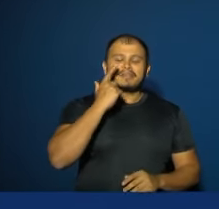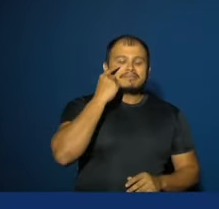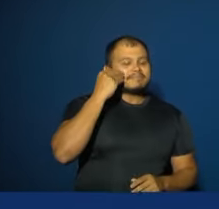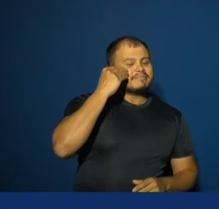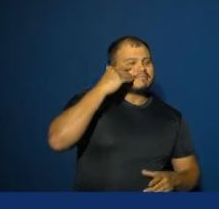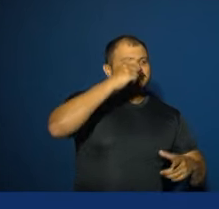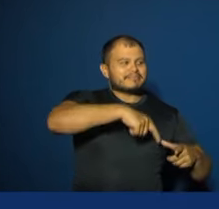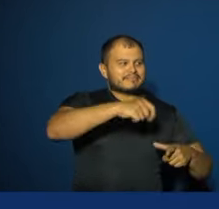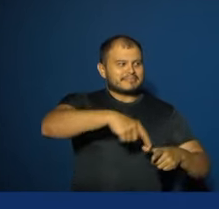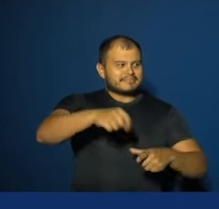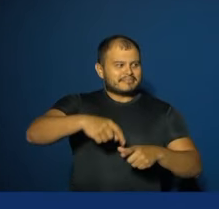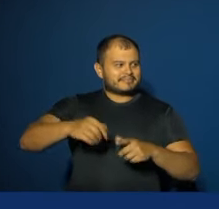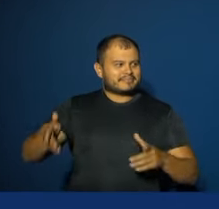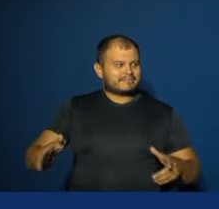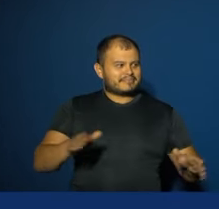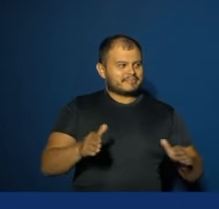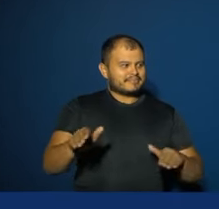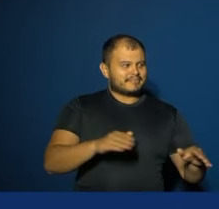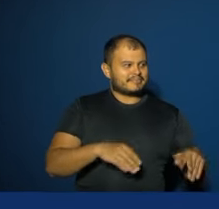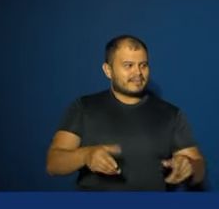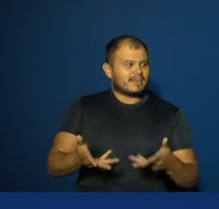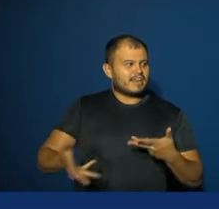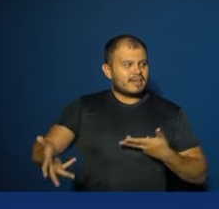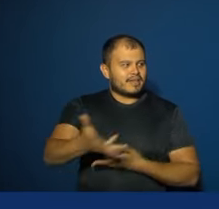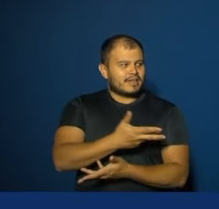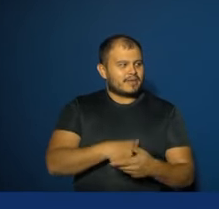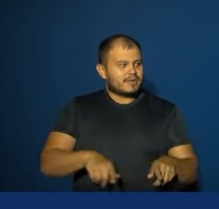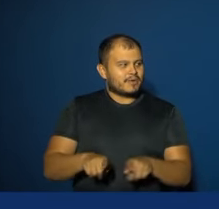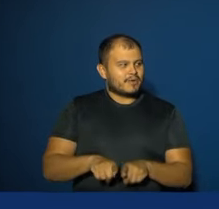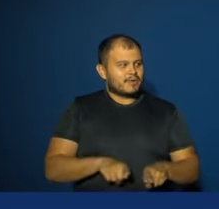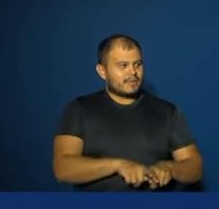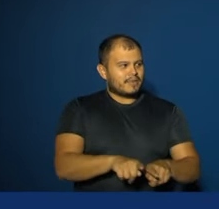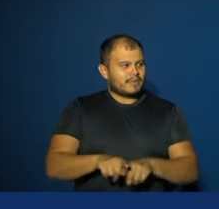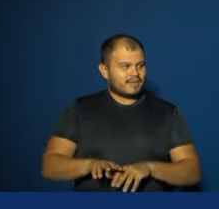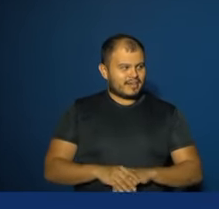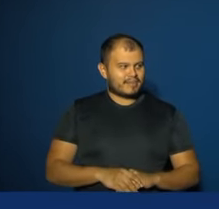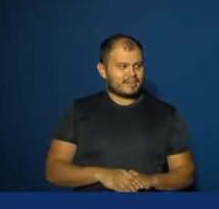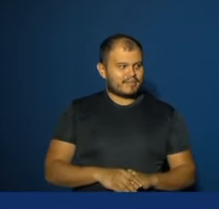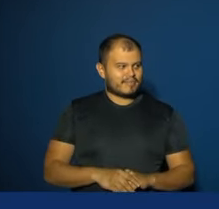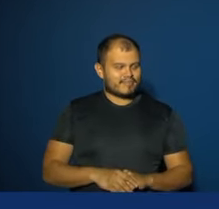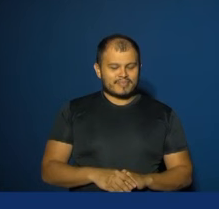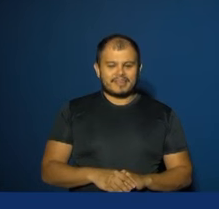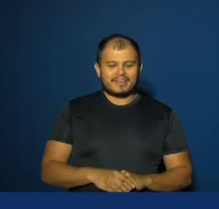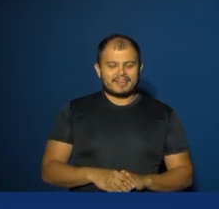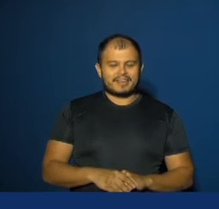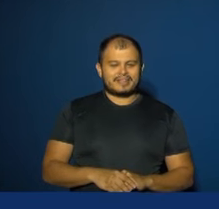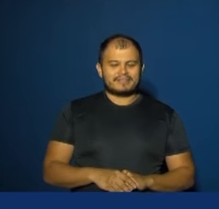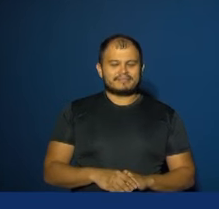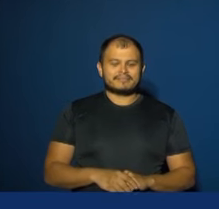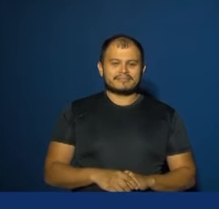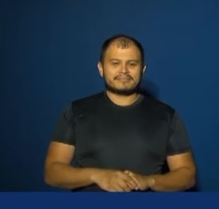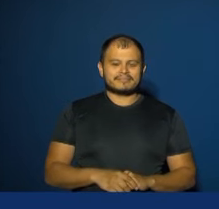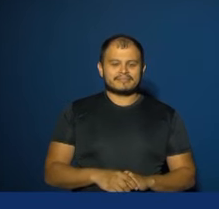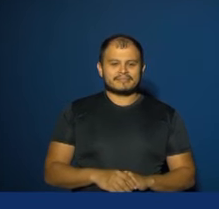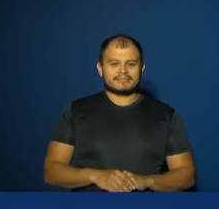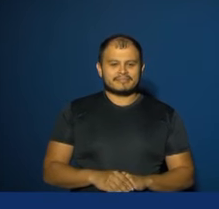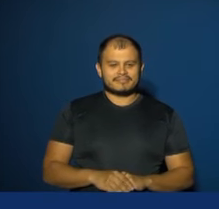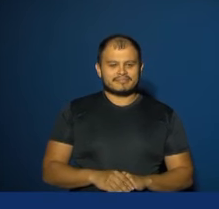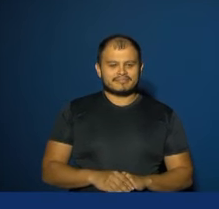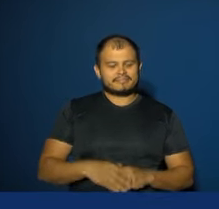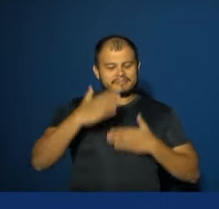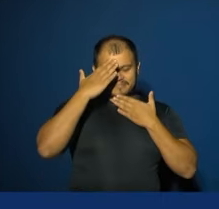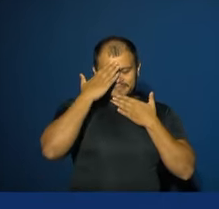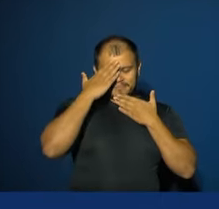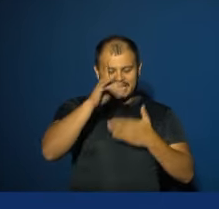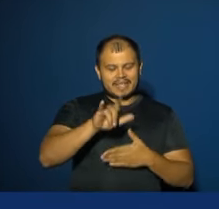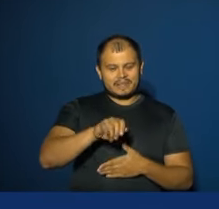para o primeiro corredor azul do Brasil, ali na rota do Mato Piba, até para o porto de Itaqui. Muito